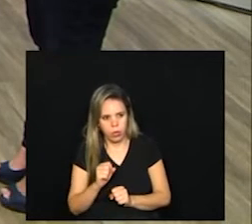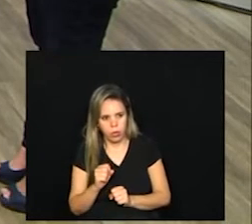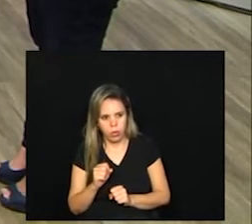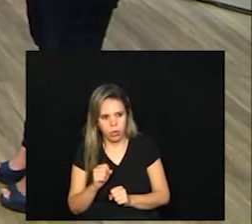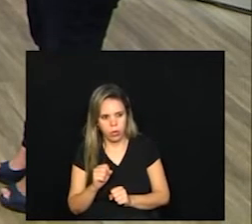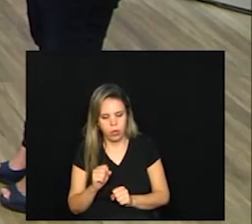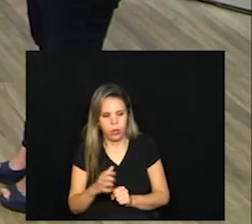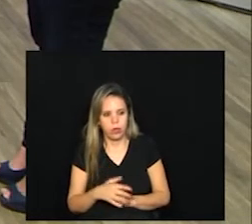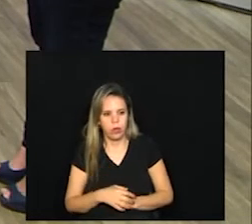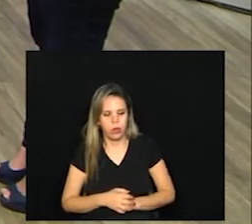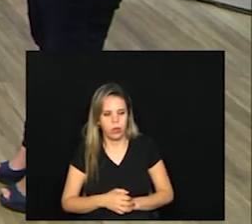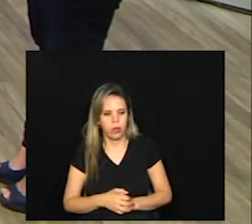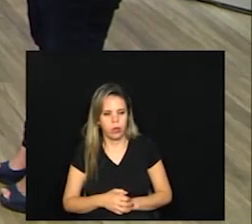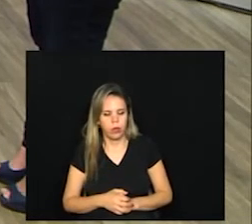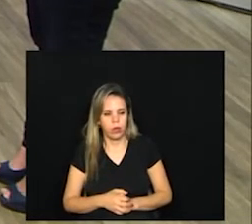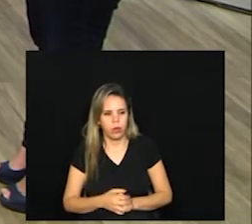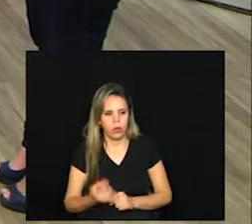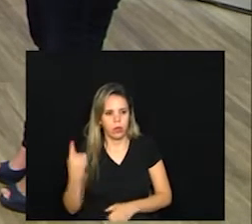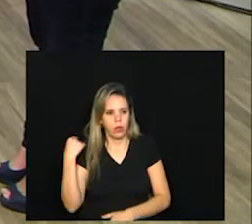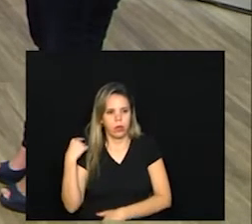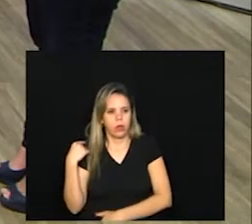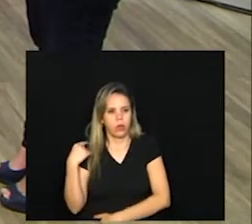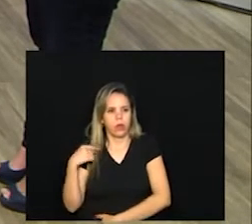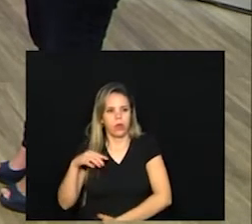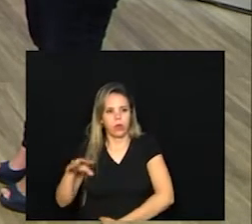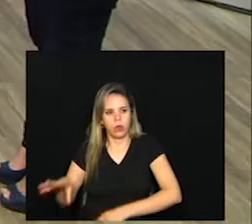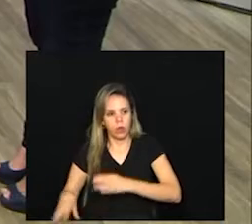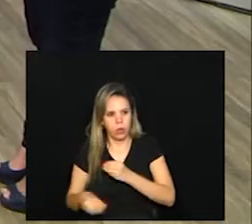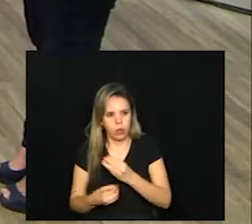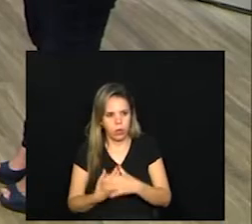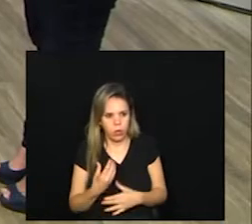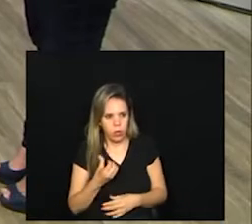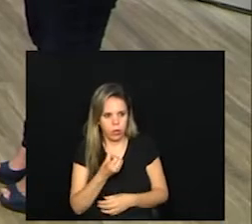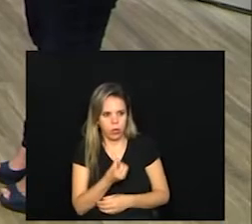para a Covid-19, nesta última atualização,